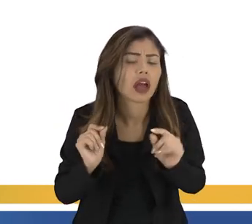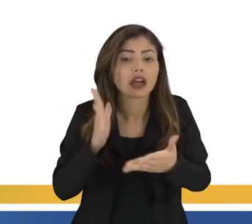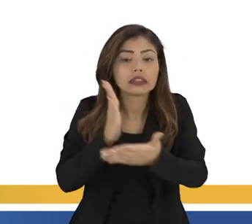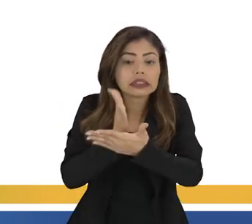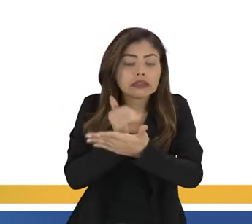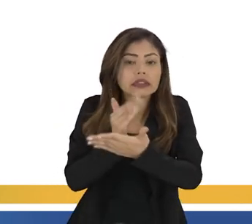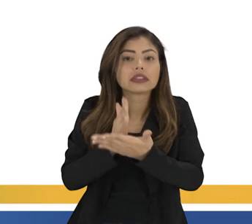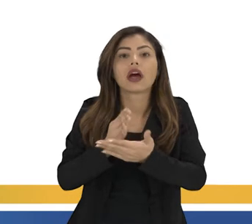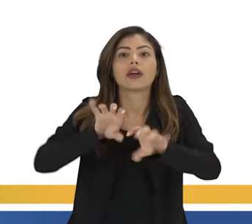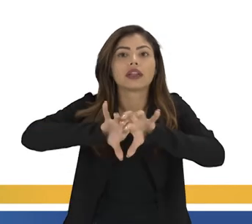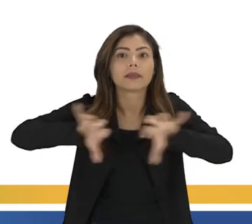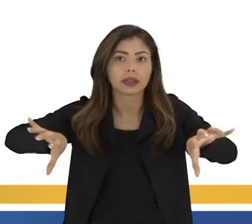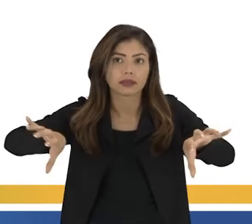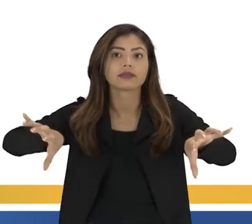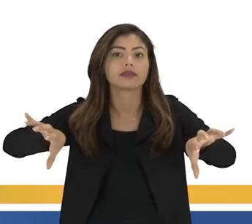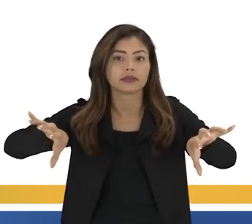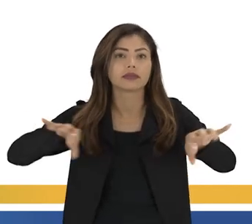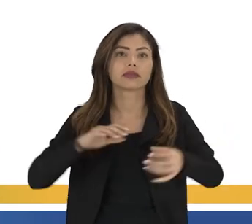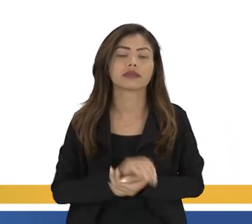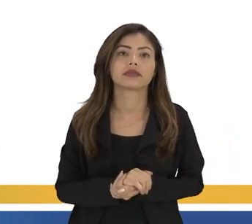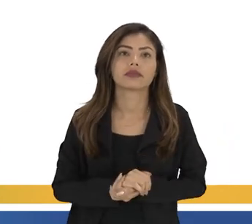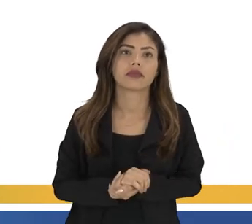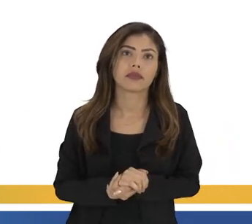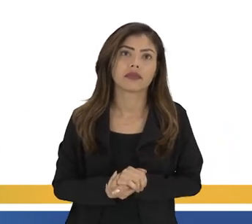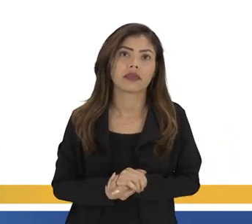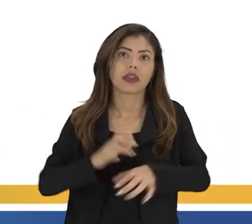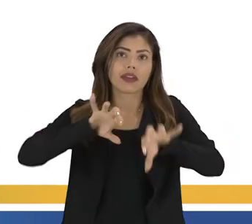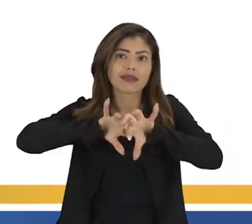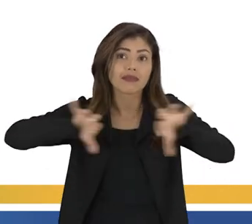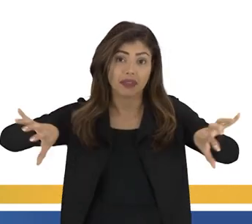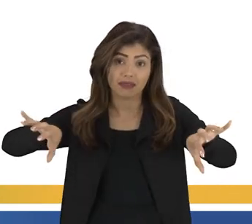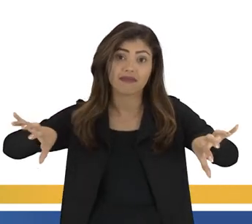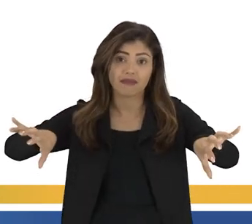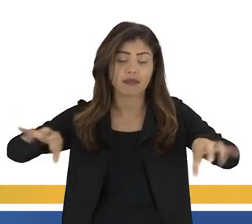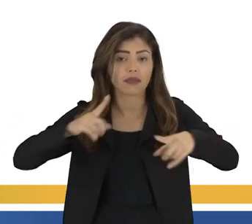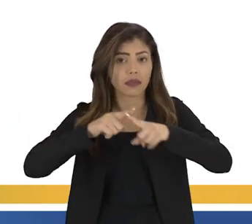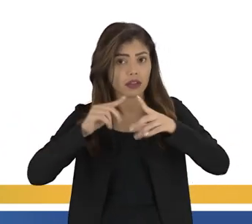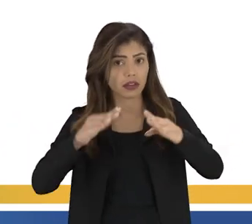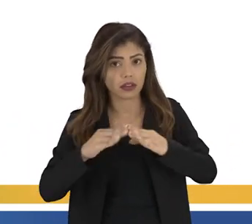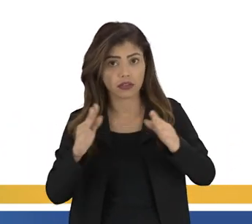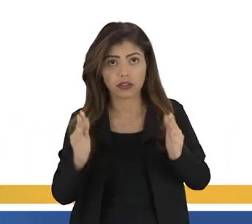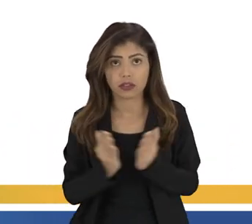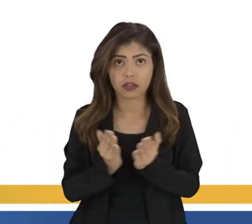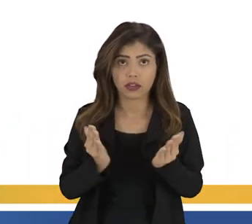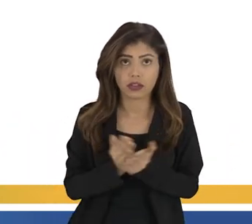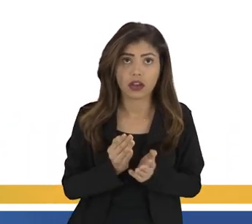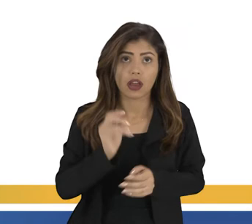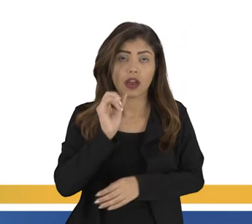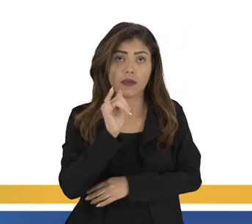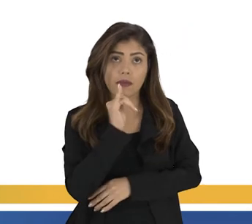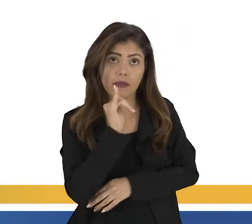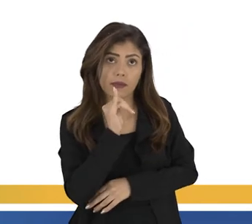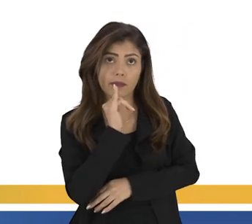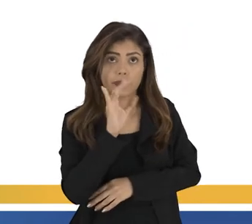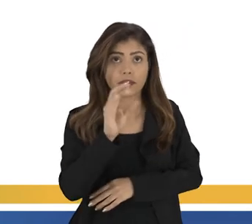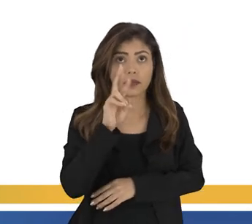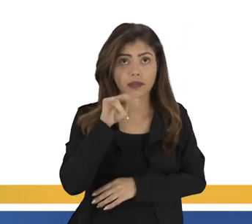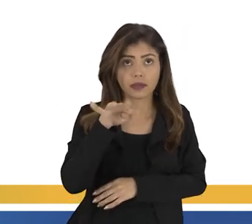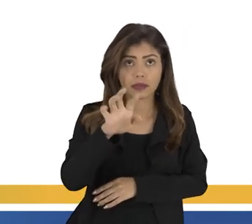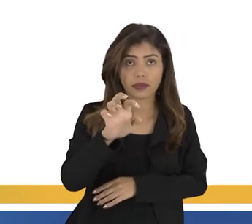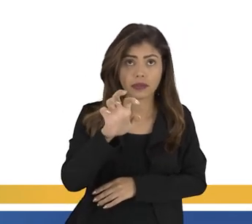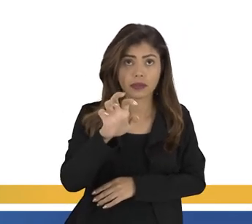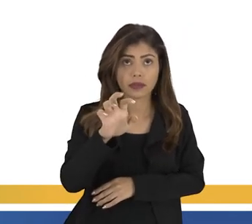divisão separação então nós vamos ser aí a separação da igreja cristã no oriente